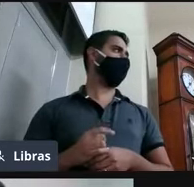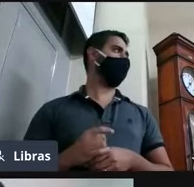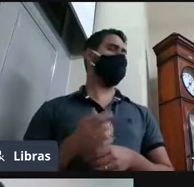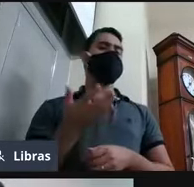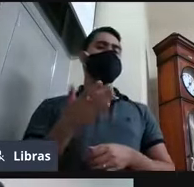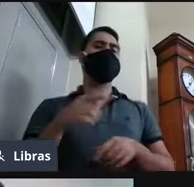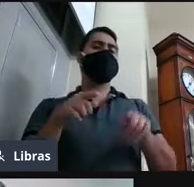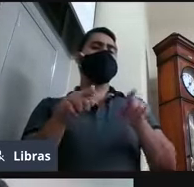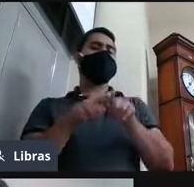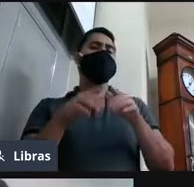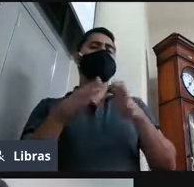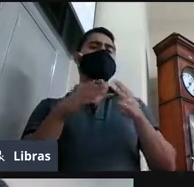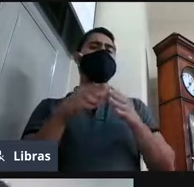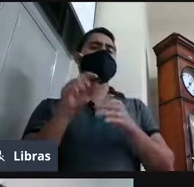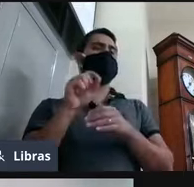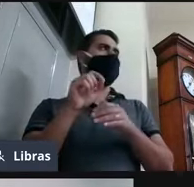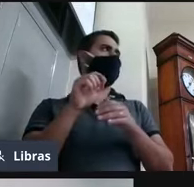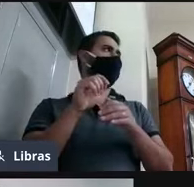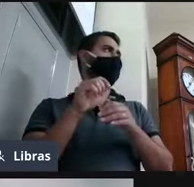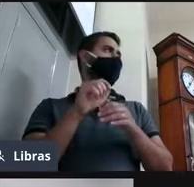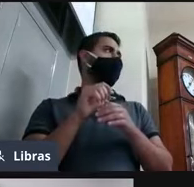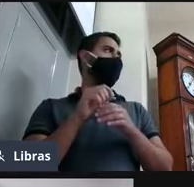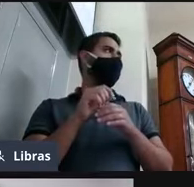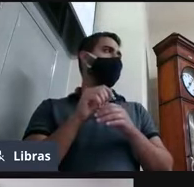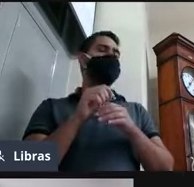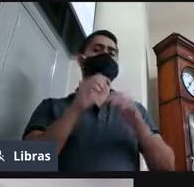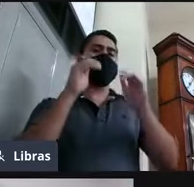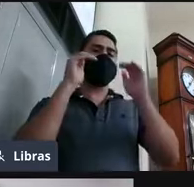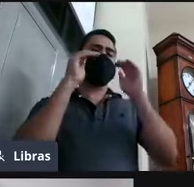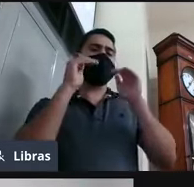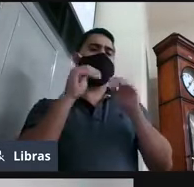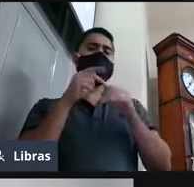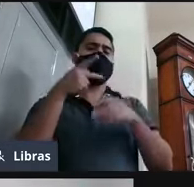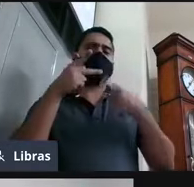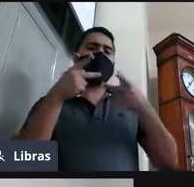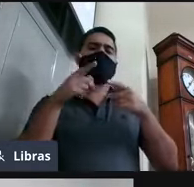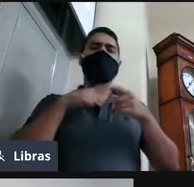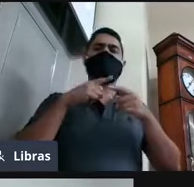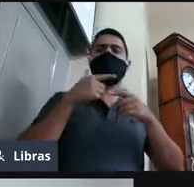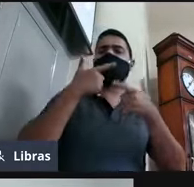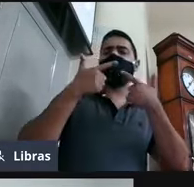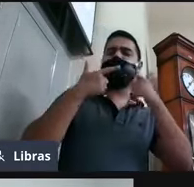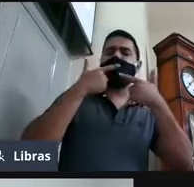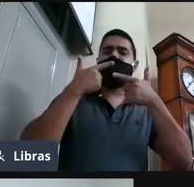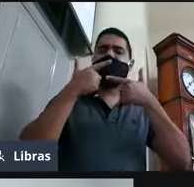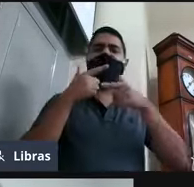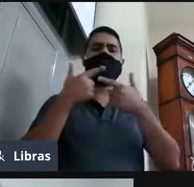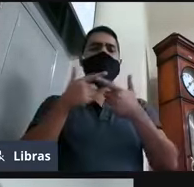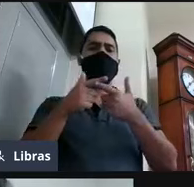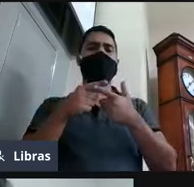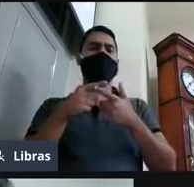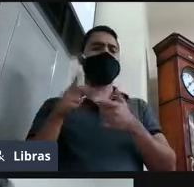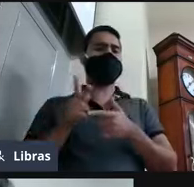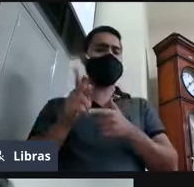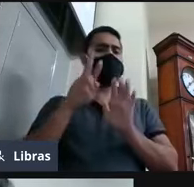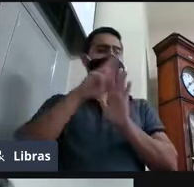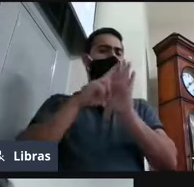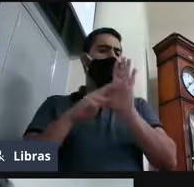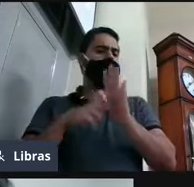a assistência respeitasse quando eu estivesse falando e não houvesse essas risadas, porque a gente está seguindo o